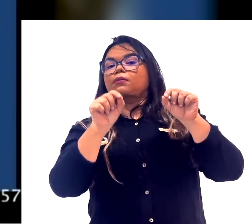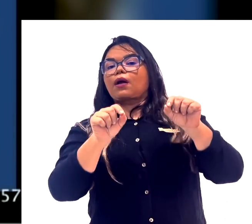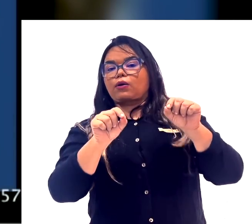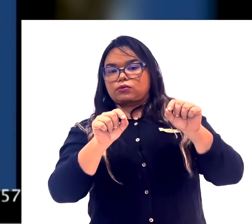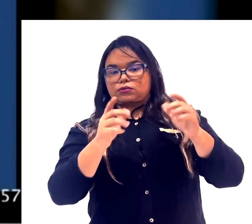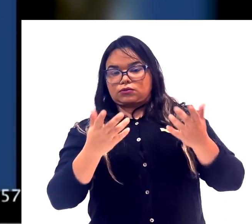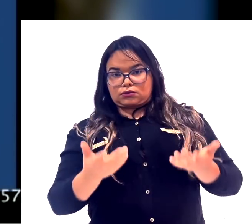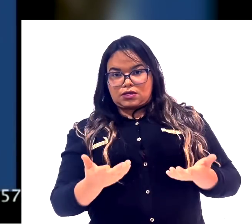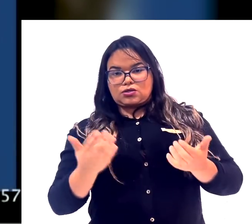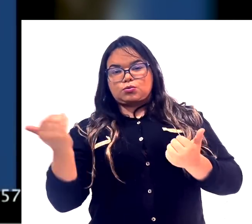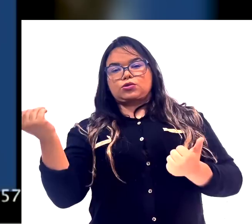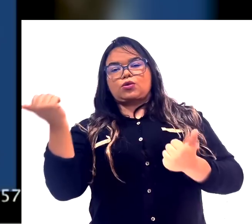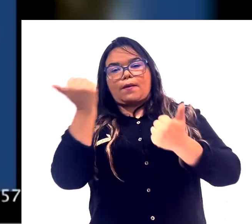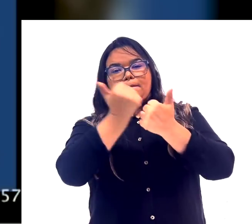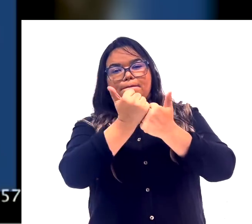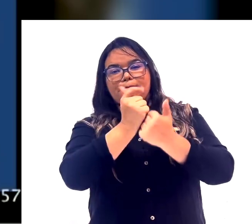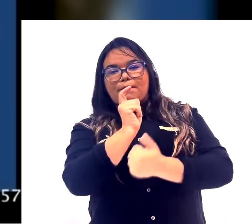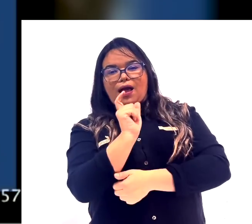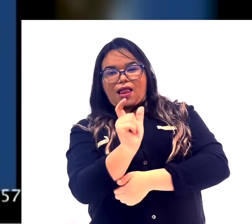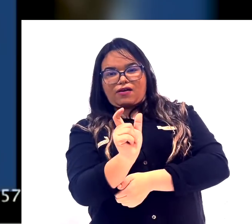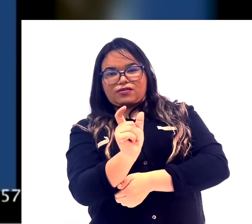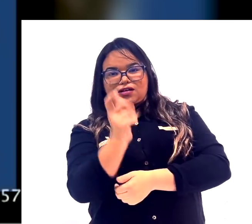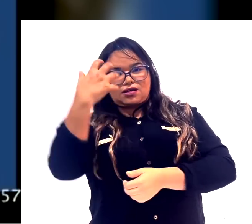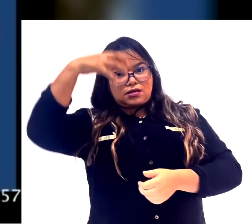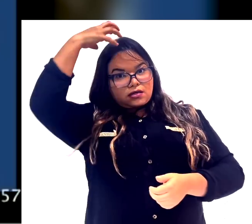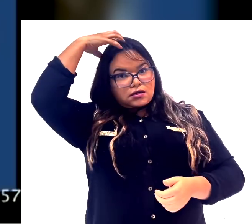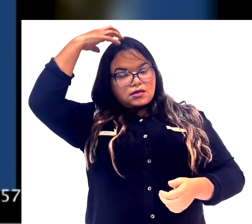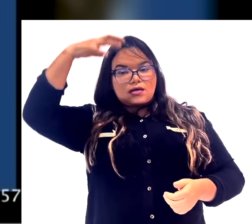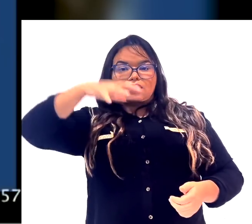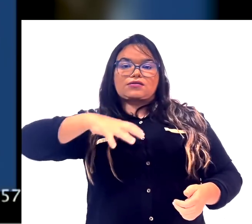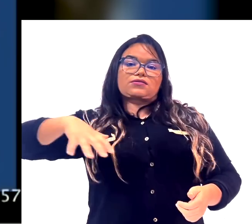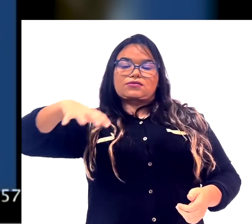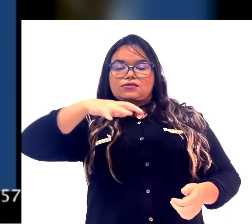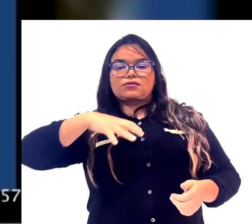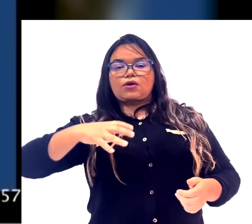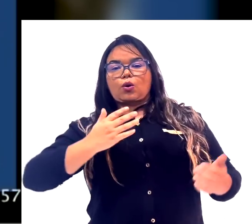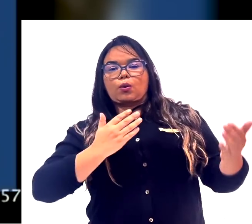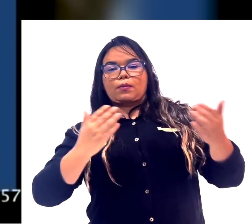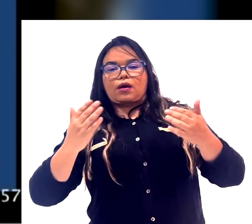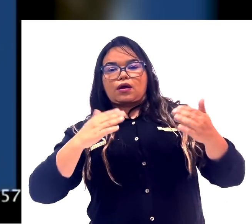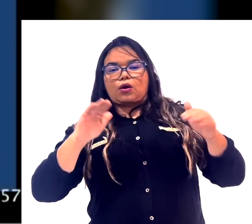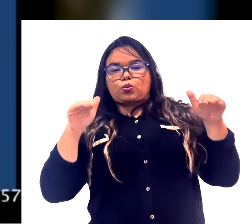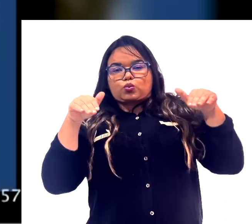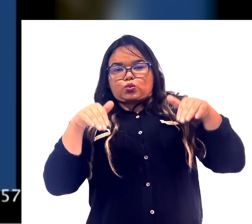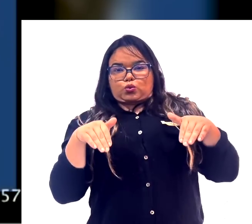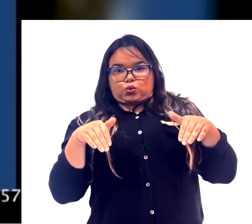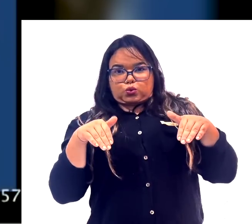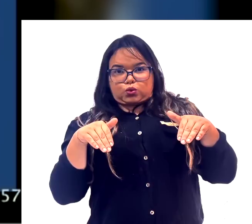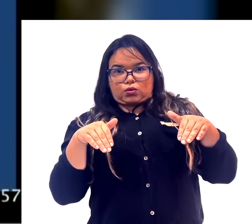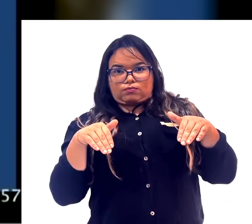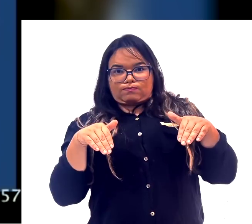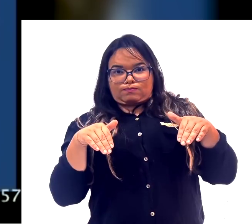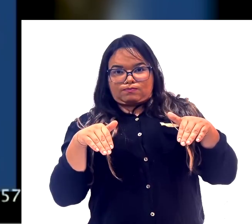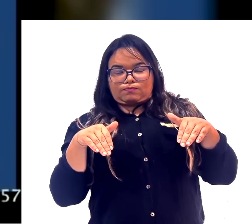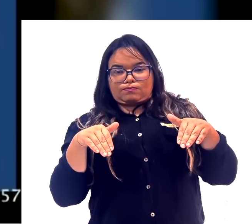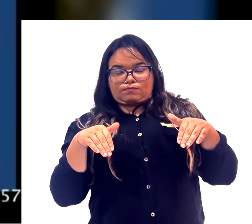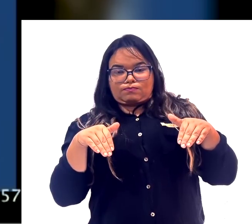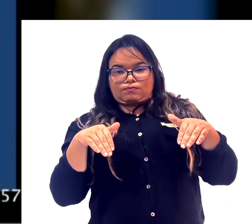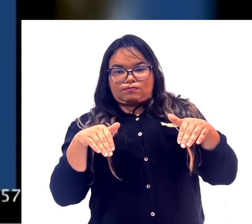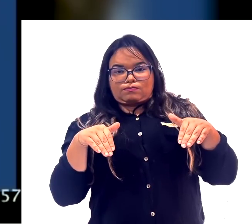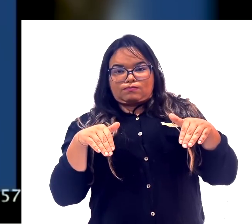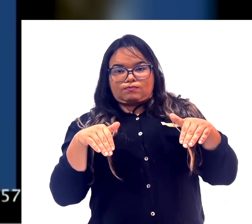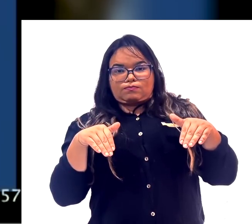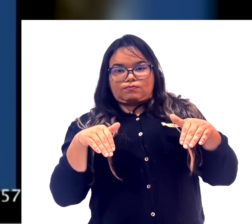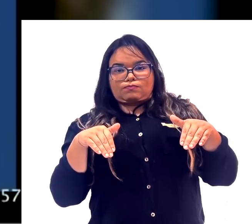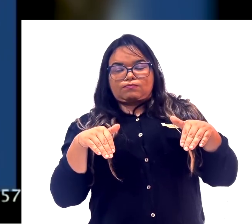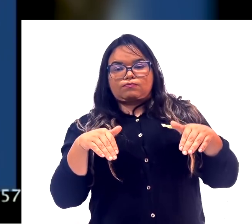outra palavra, reino, semelhante a um urso que se levantou de um lado,